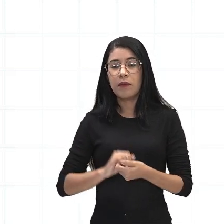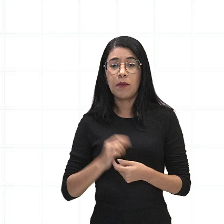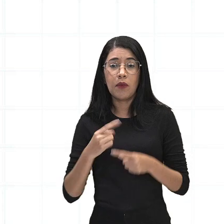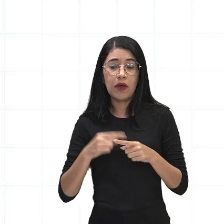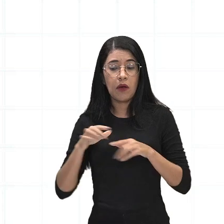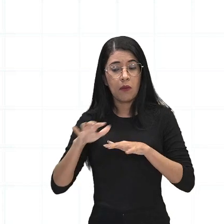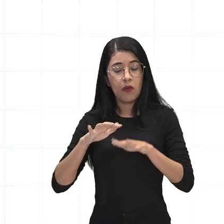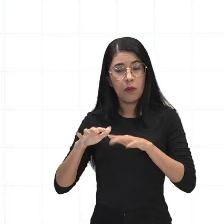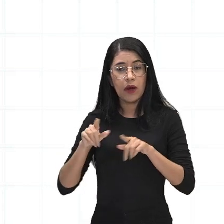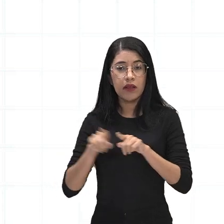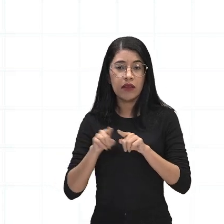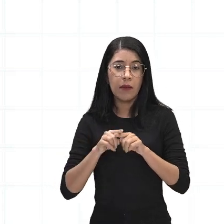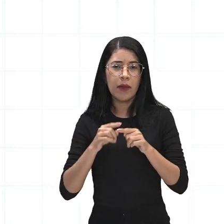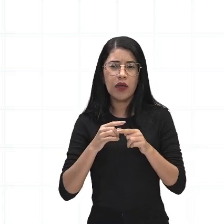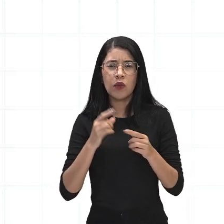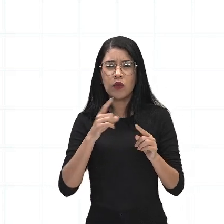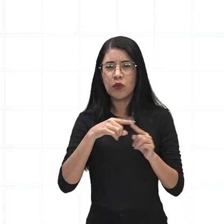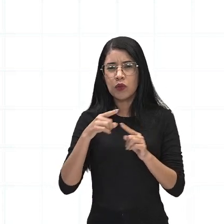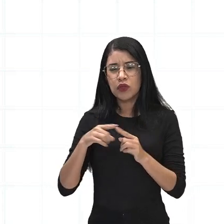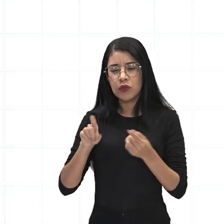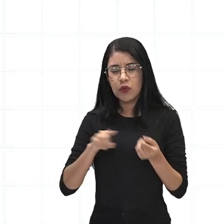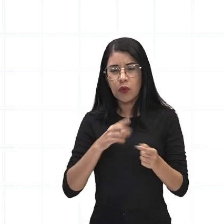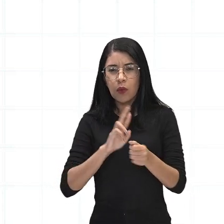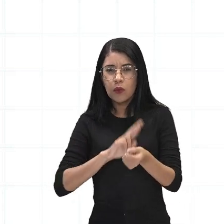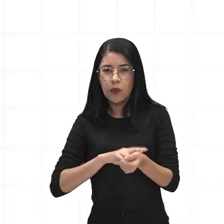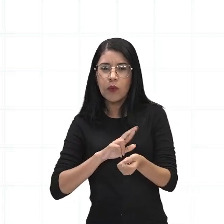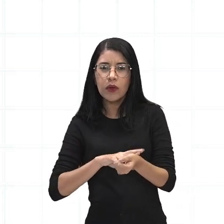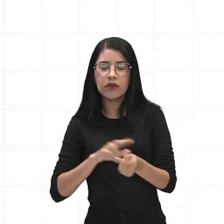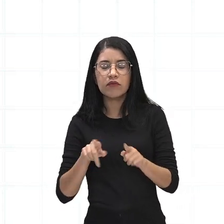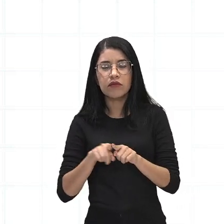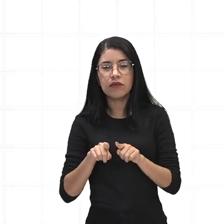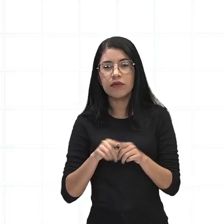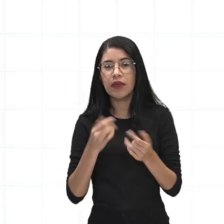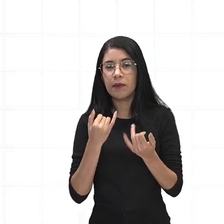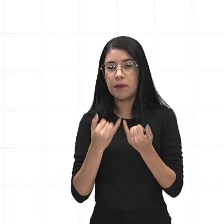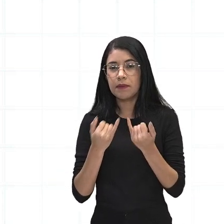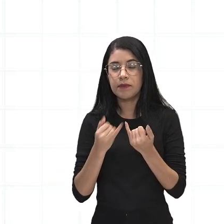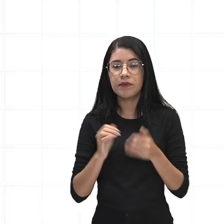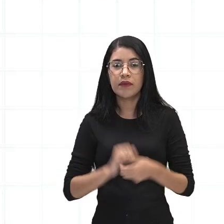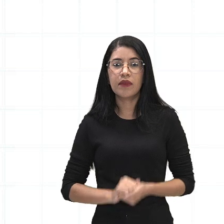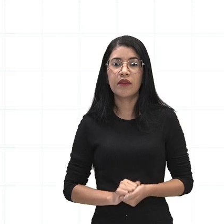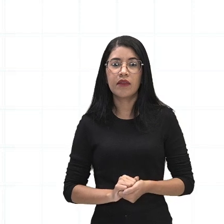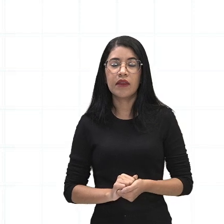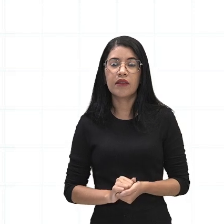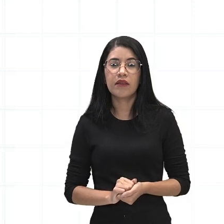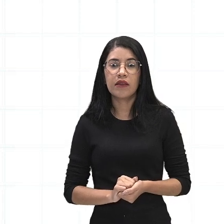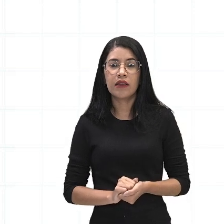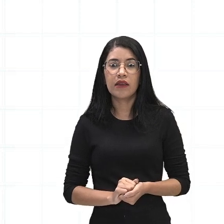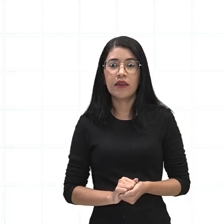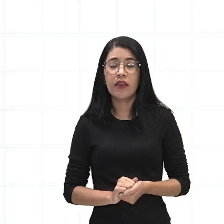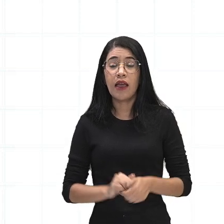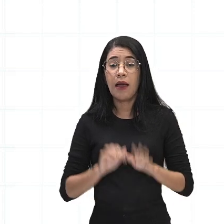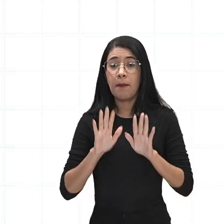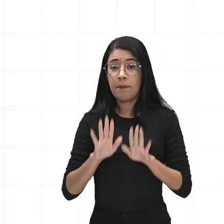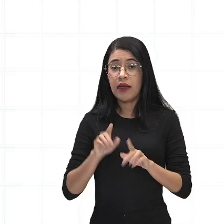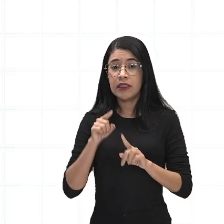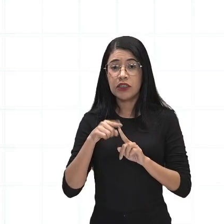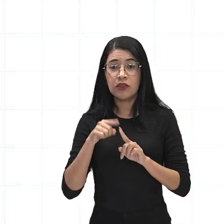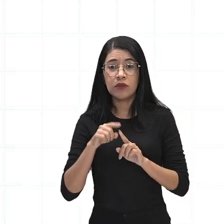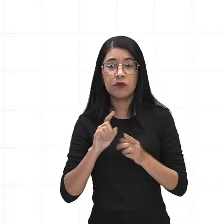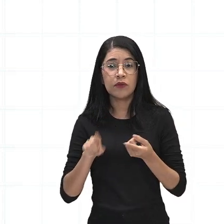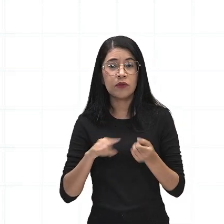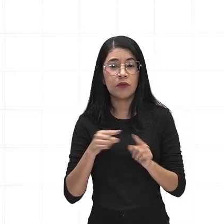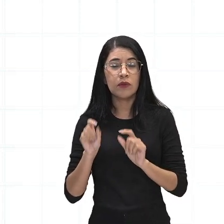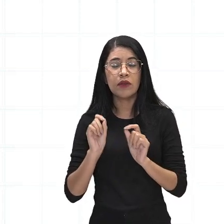ou pelos instrumentos que ditam o ritmo da música. Mas aqui nós estamos falando de uma